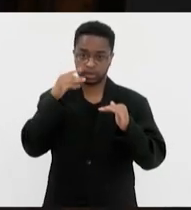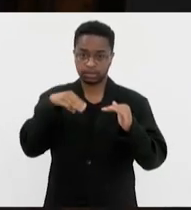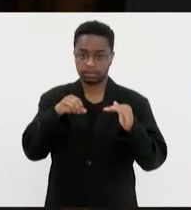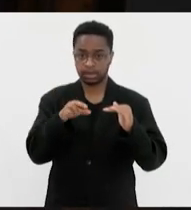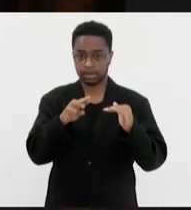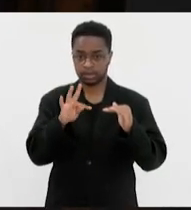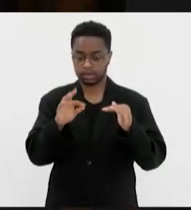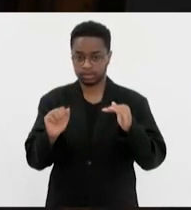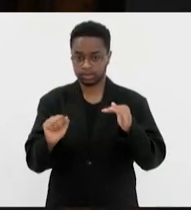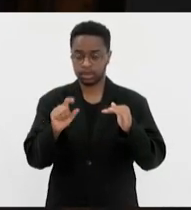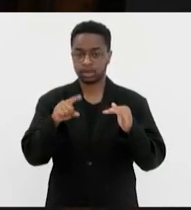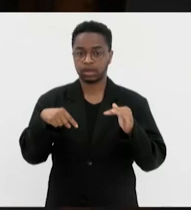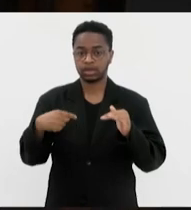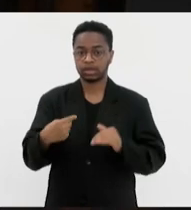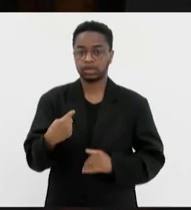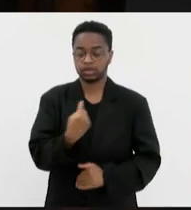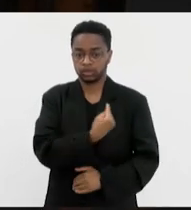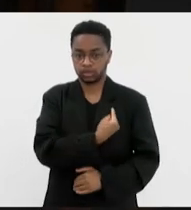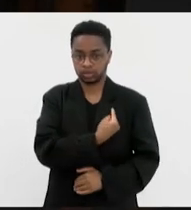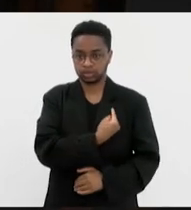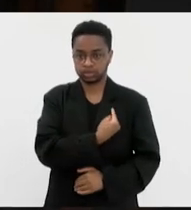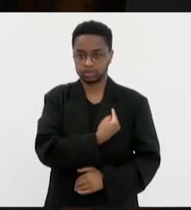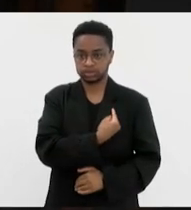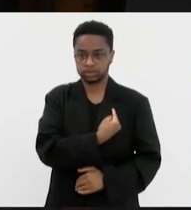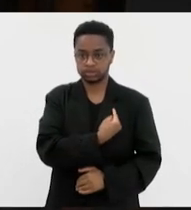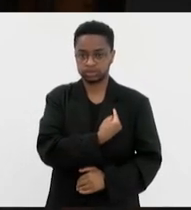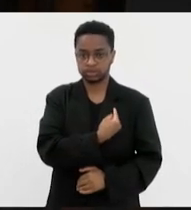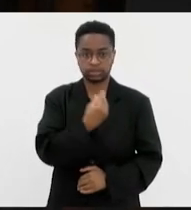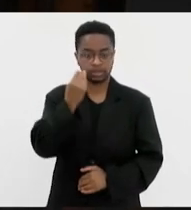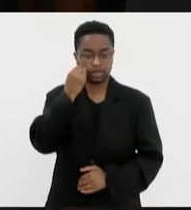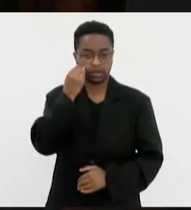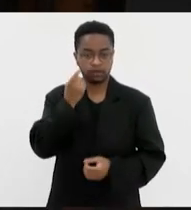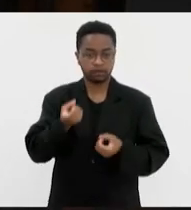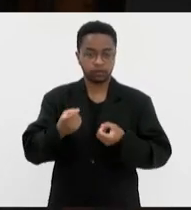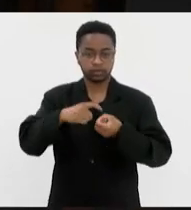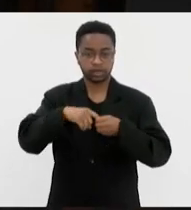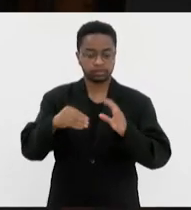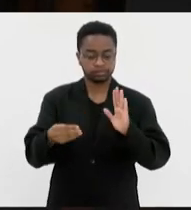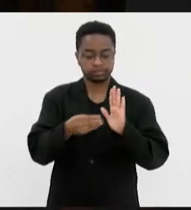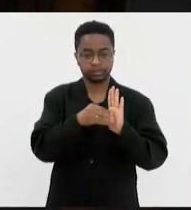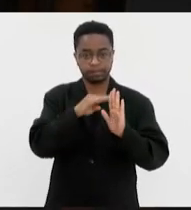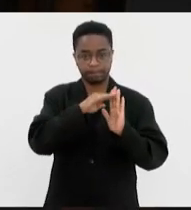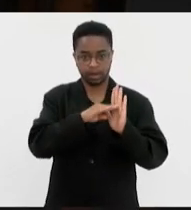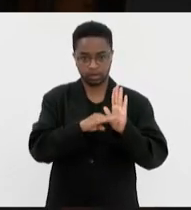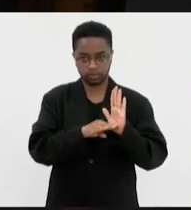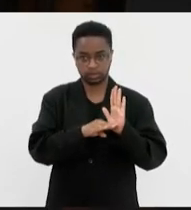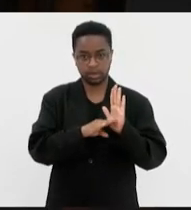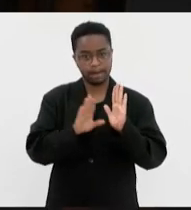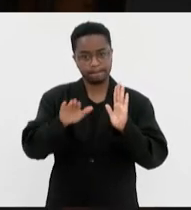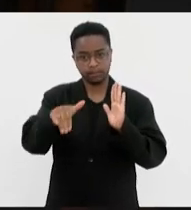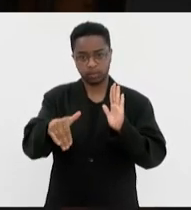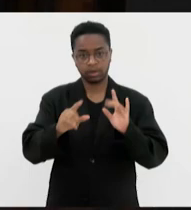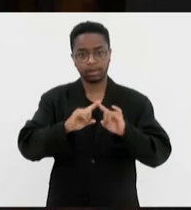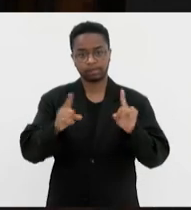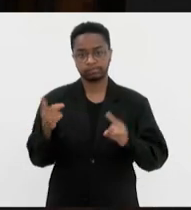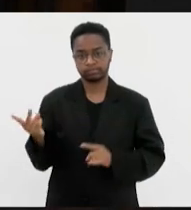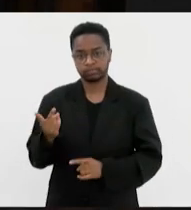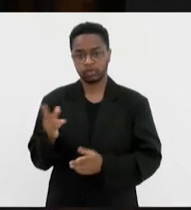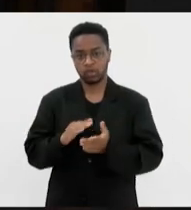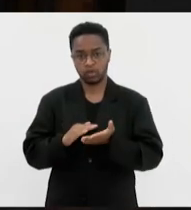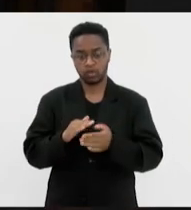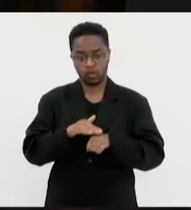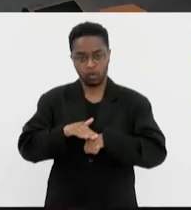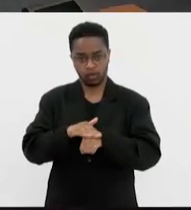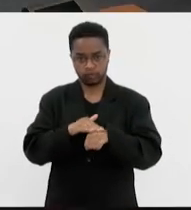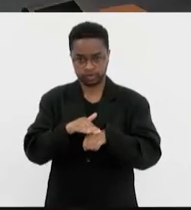vai para a próxima e retorna essa pauta enquanto há uma conversa com os autores da emenda. Os